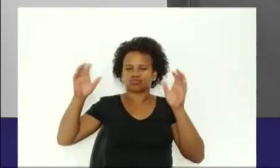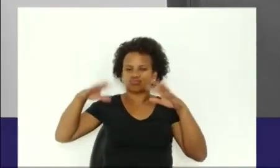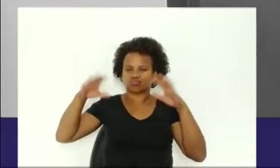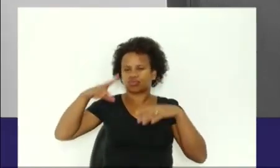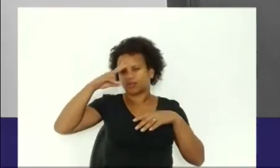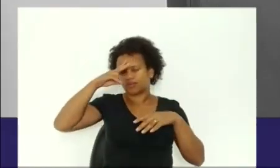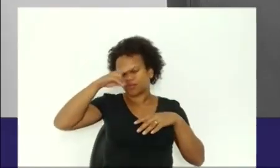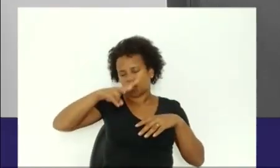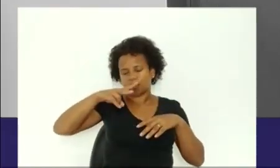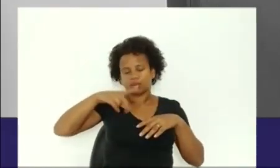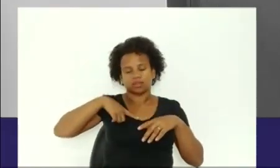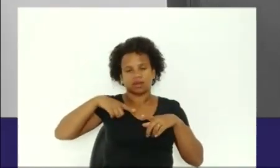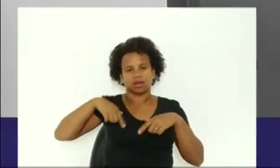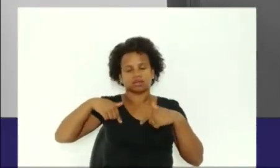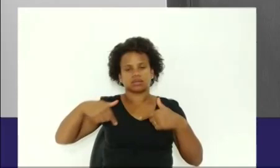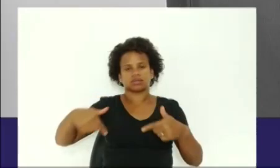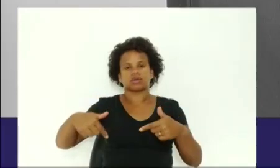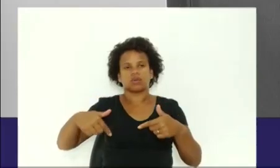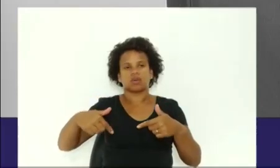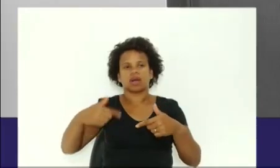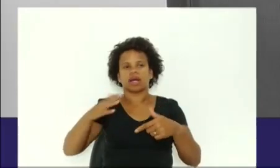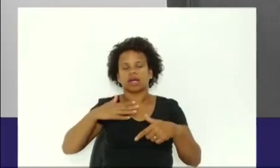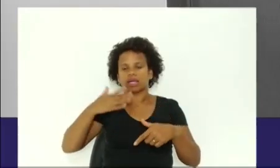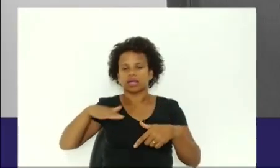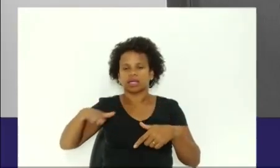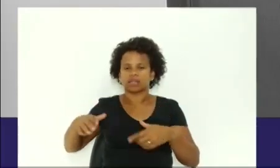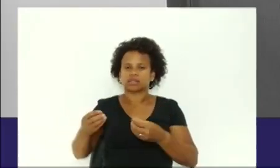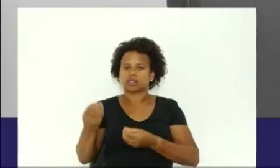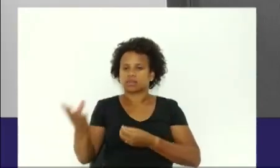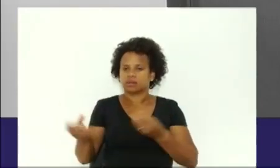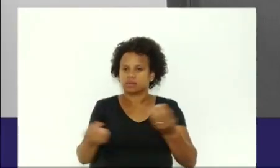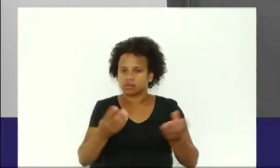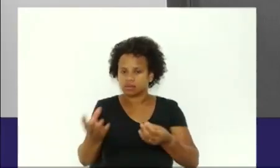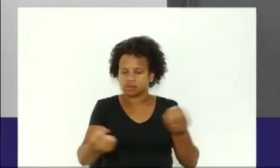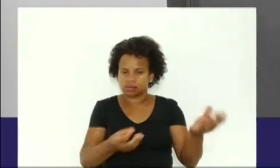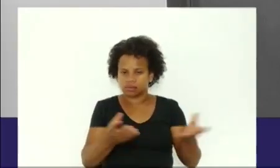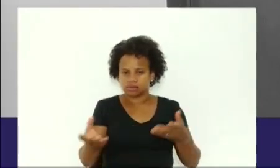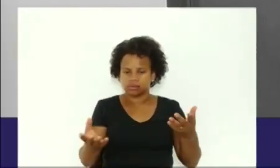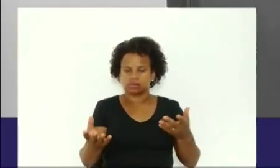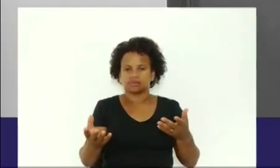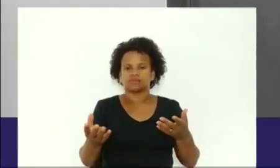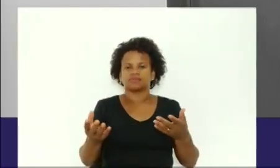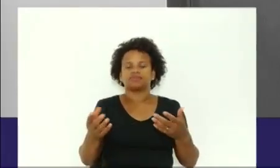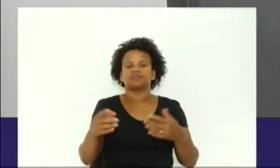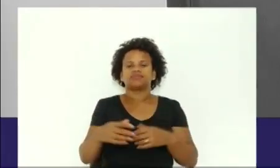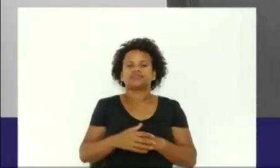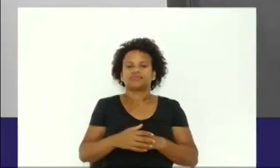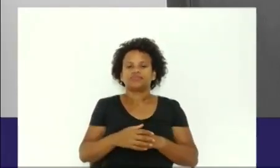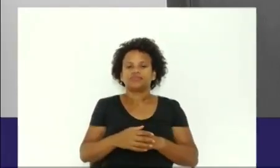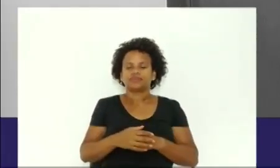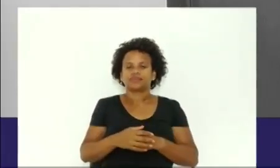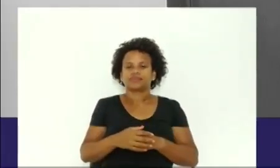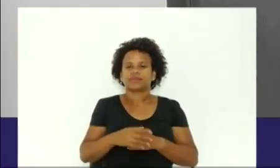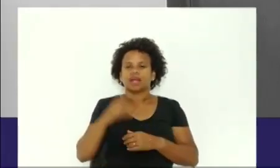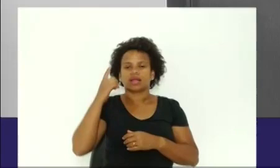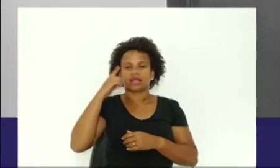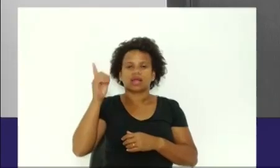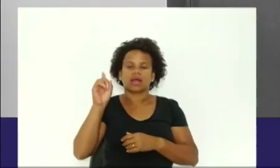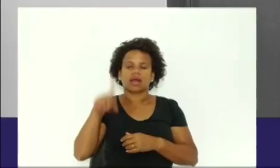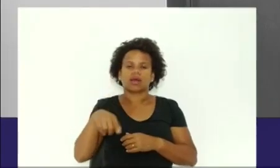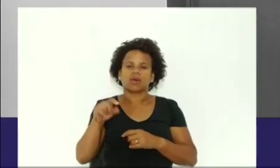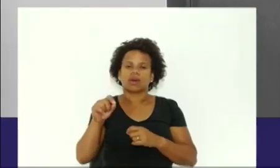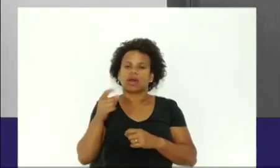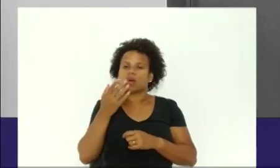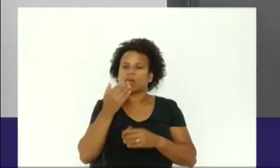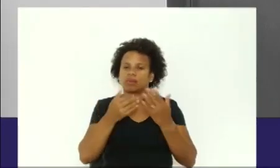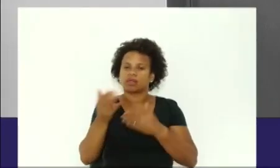entrega de doação feita pelas crianças que são atendidas pela Associação Irmã Ceci. A ideia de arrecadar os alimentos foi de uma